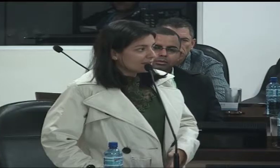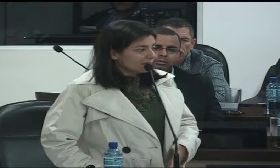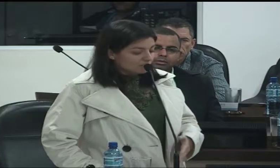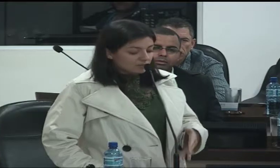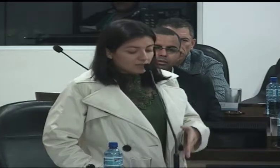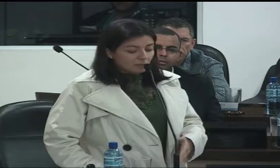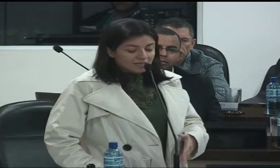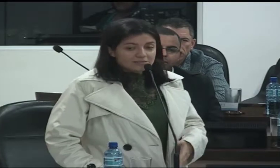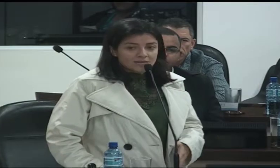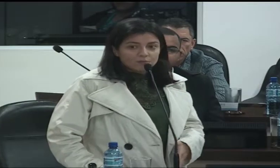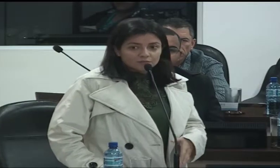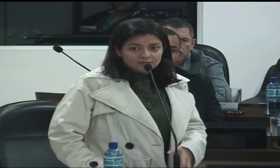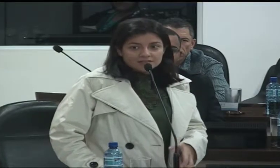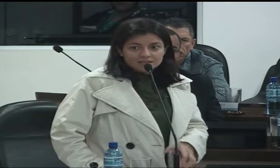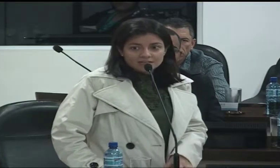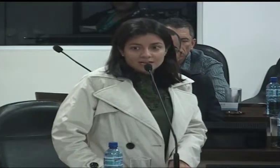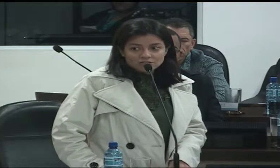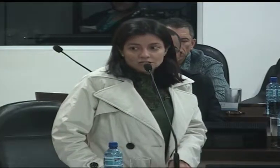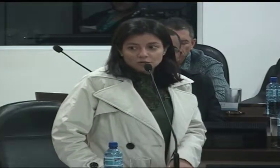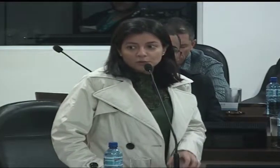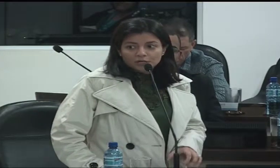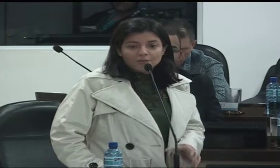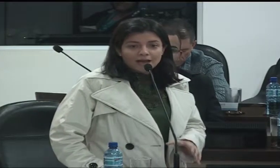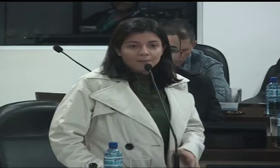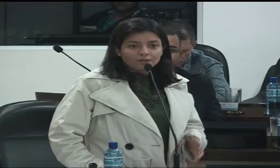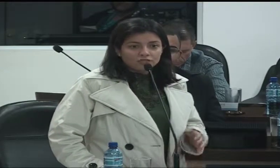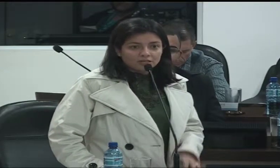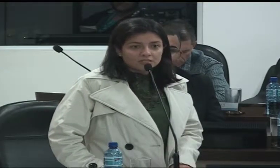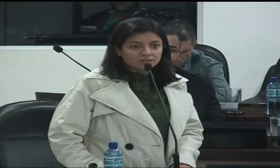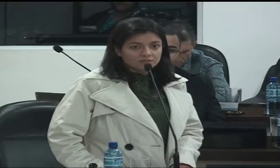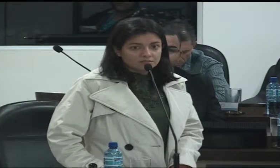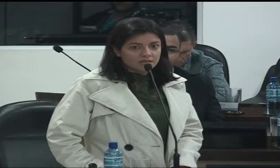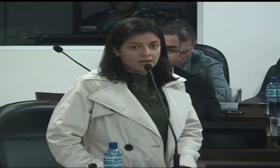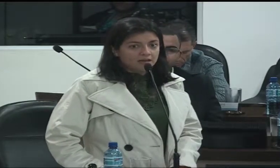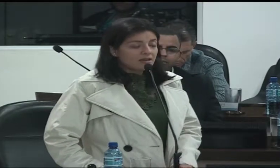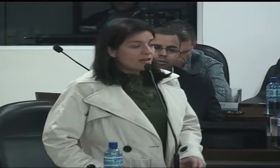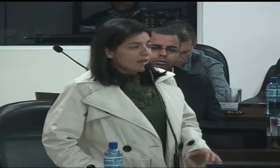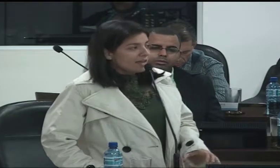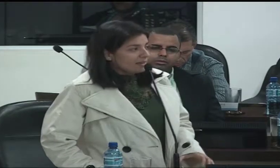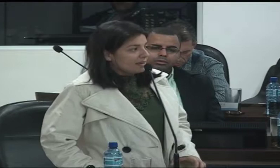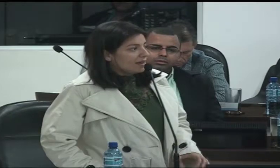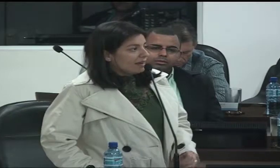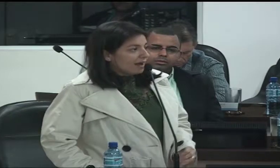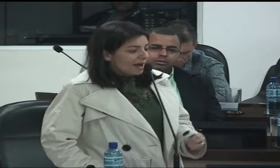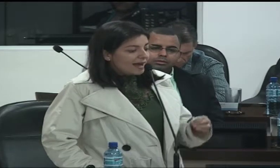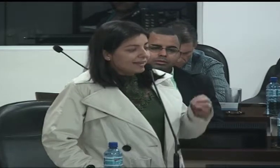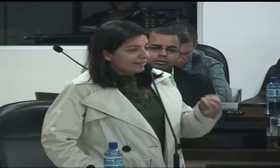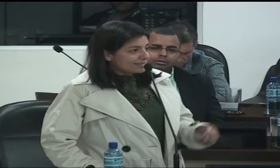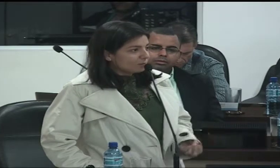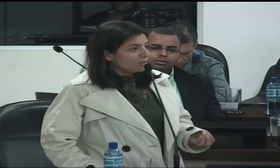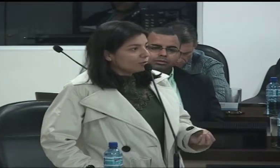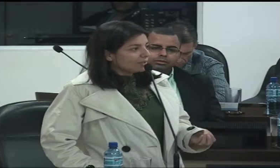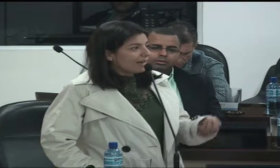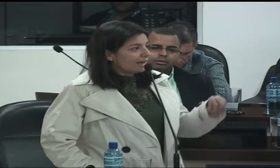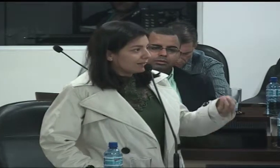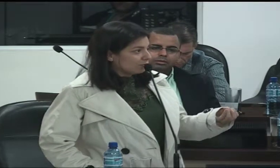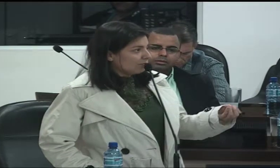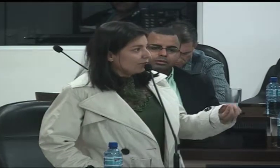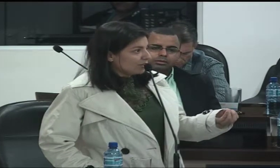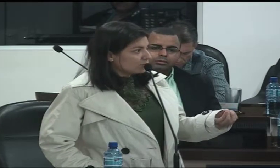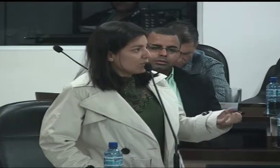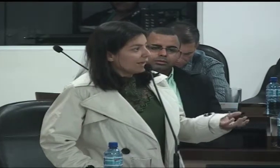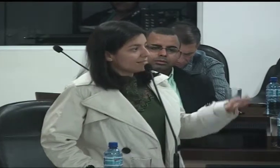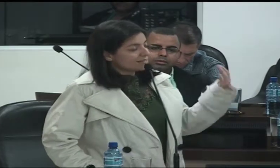municipais. Então, precisamos fazer esse registro, porque em uma época de crise financeira, em que a arrecadação tributária ela é